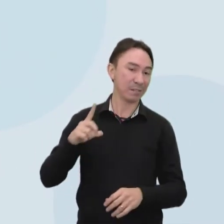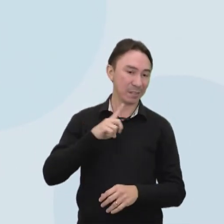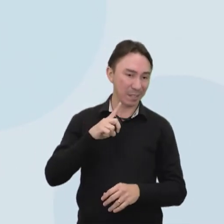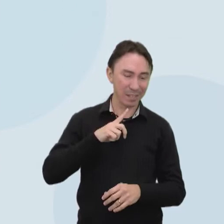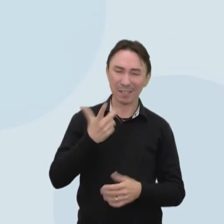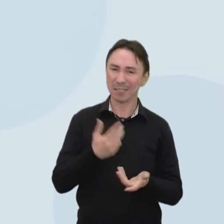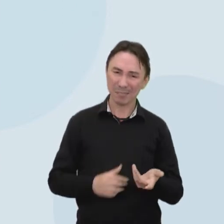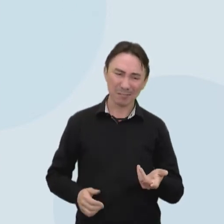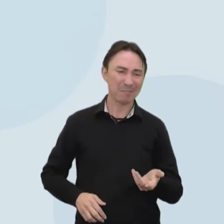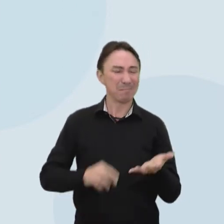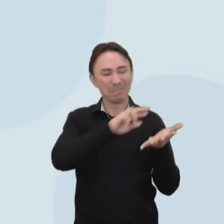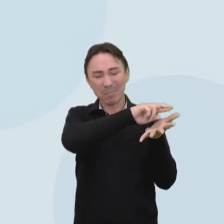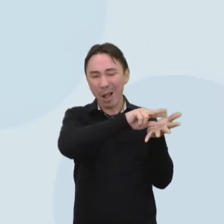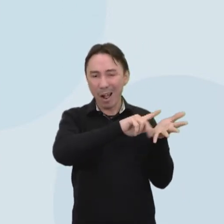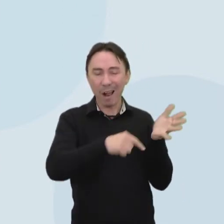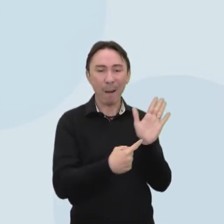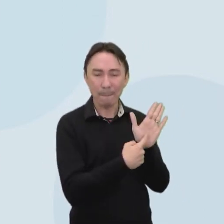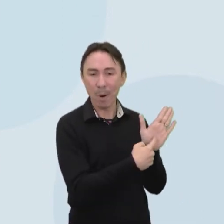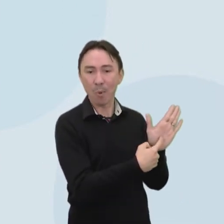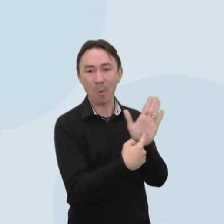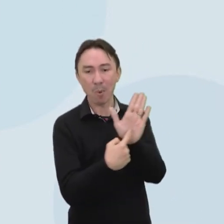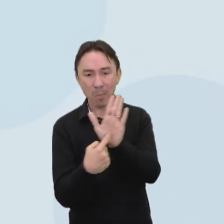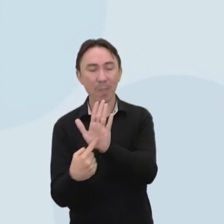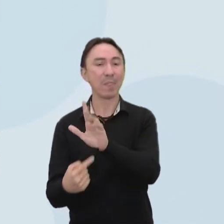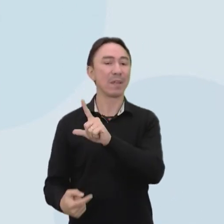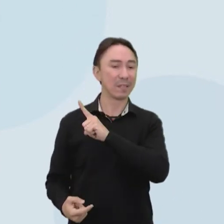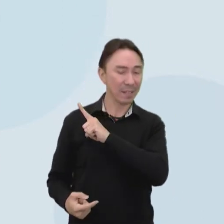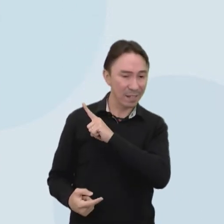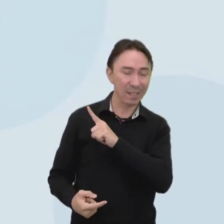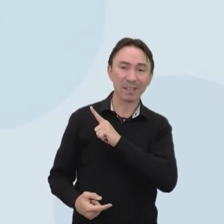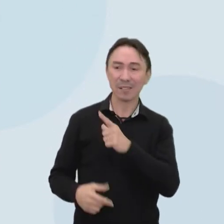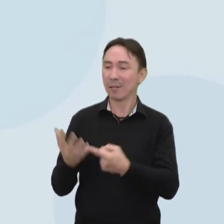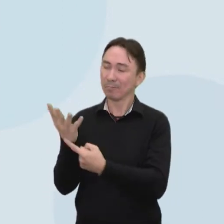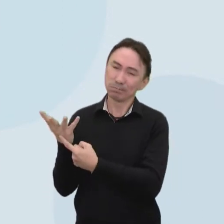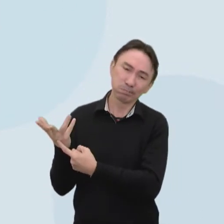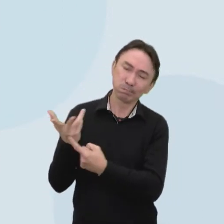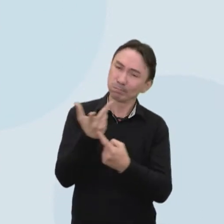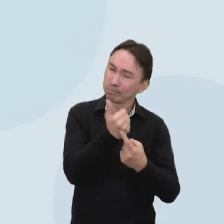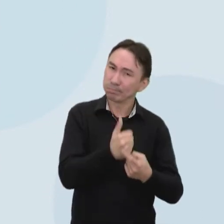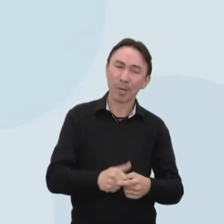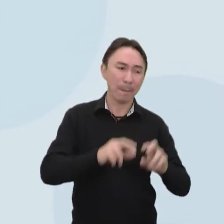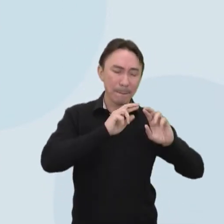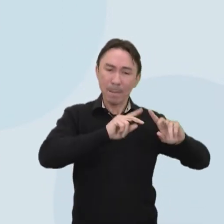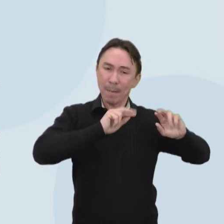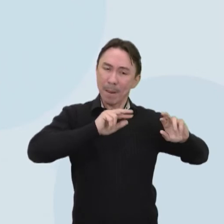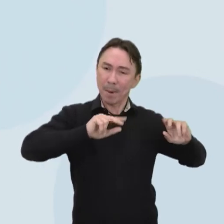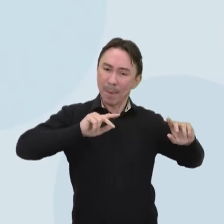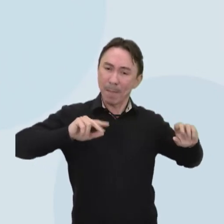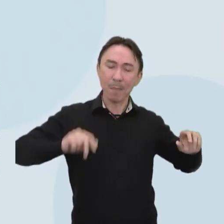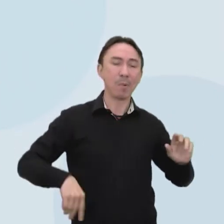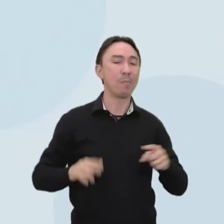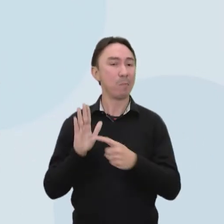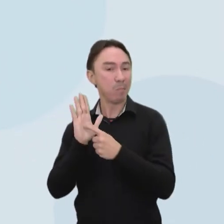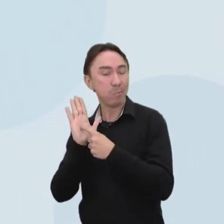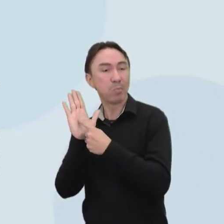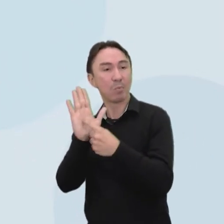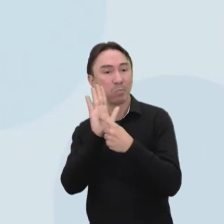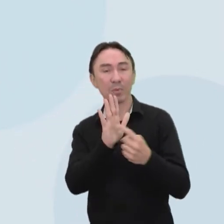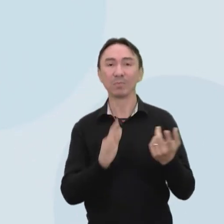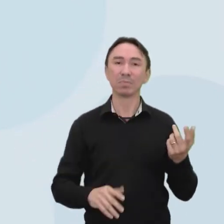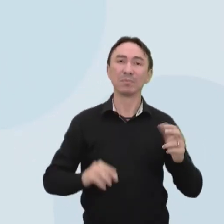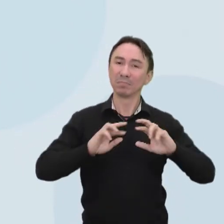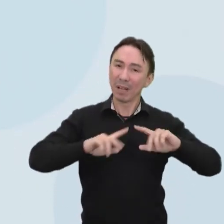e ampla, consolidando-se como uma plataforma de pluralidade artística, promovendo mostras de espetáculos,